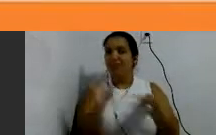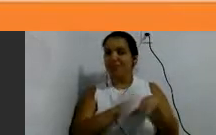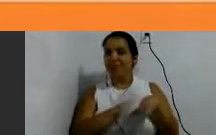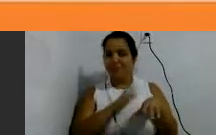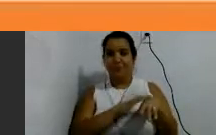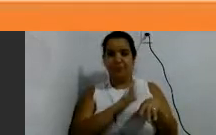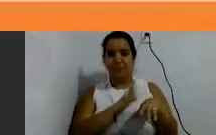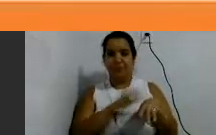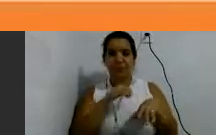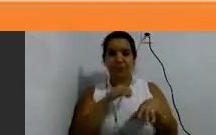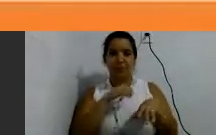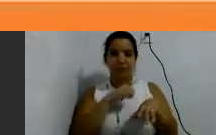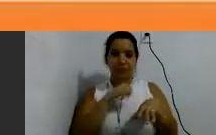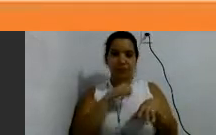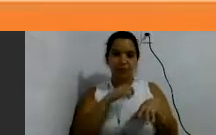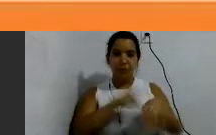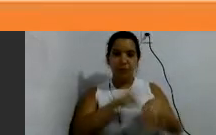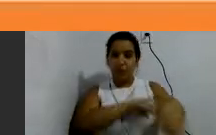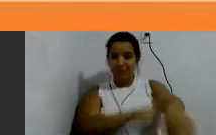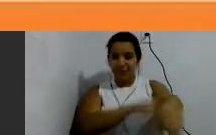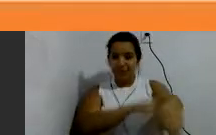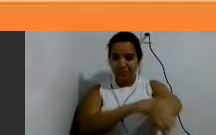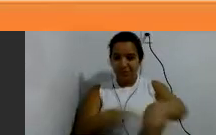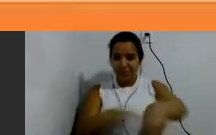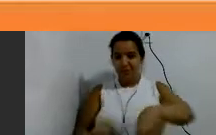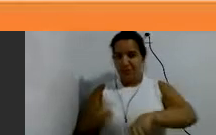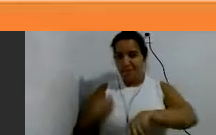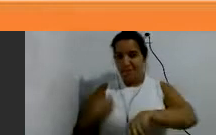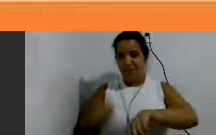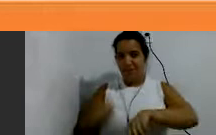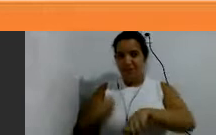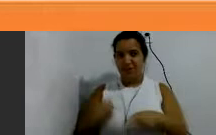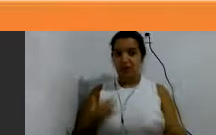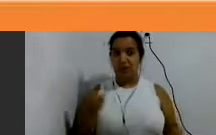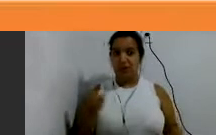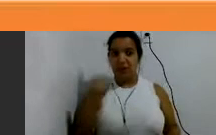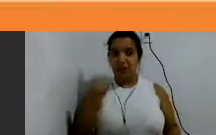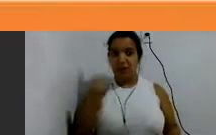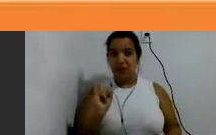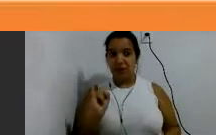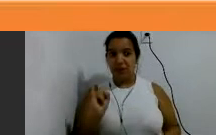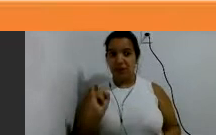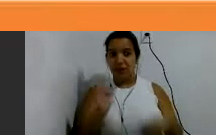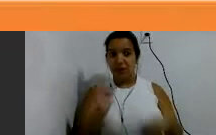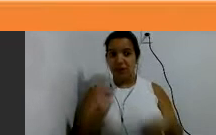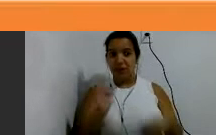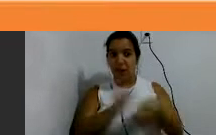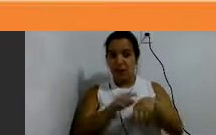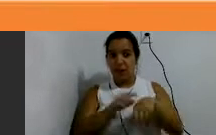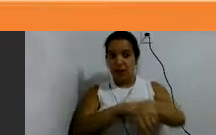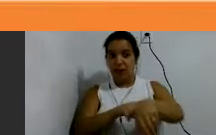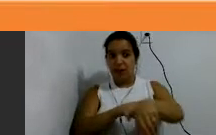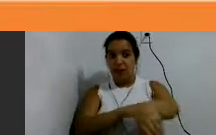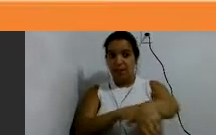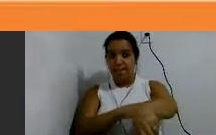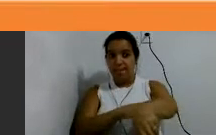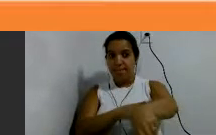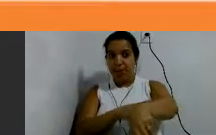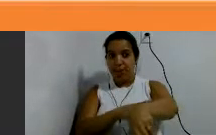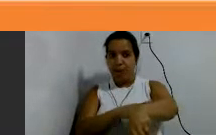tem um parasitismo cutâneo elevado. Então, se eu falo que ele tem um parasitismo cutâneo elevado, qual que